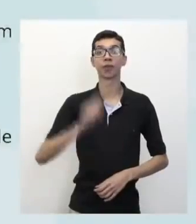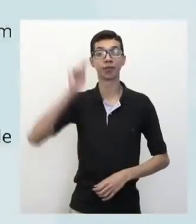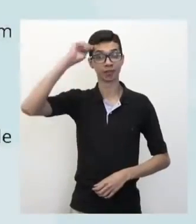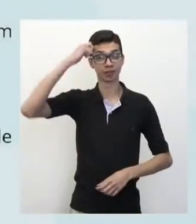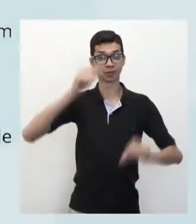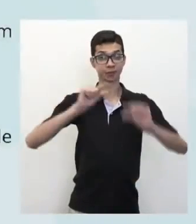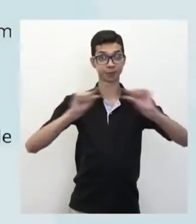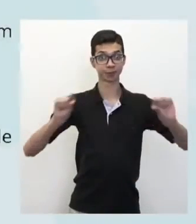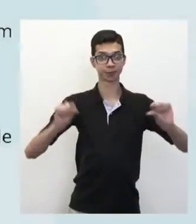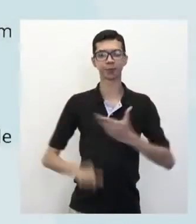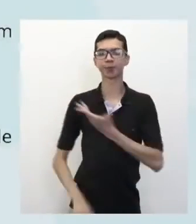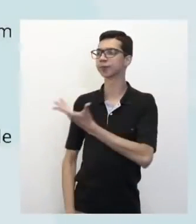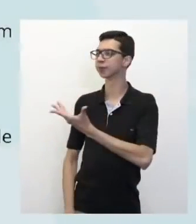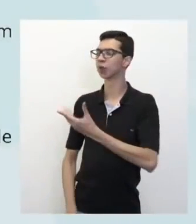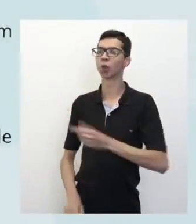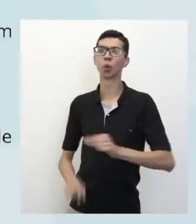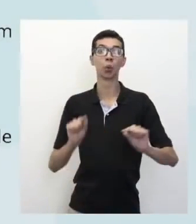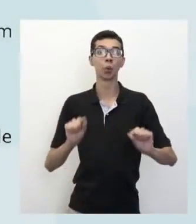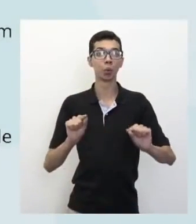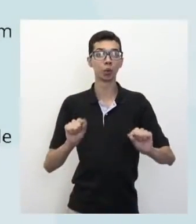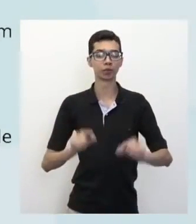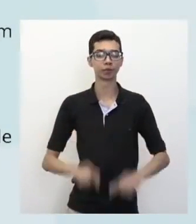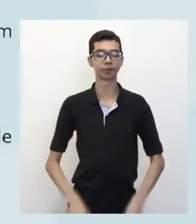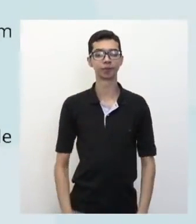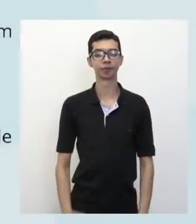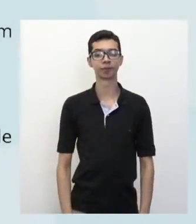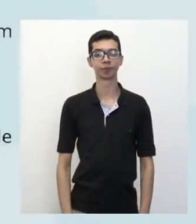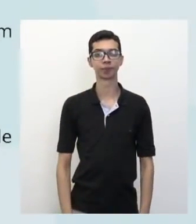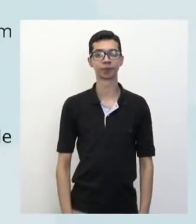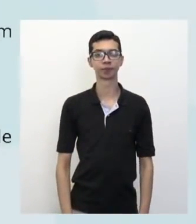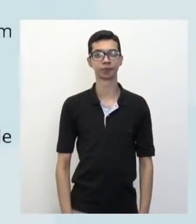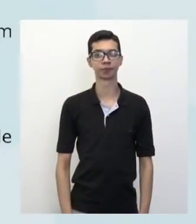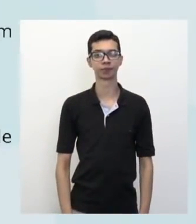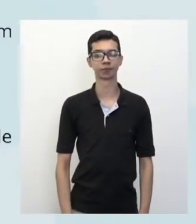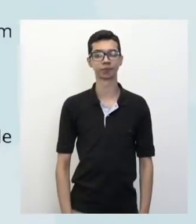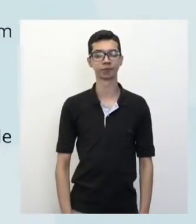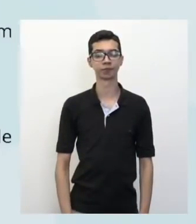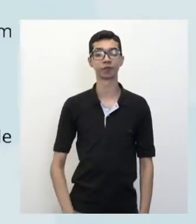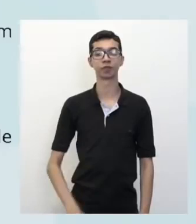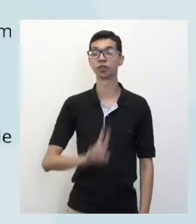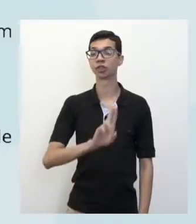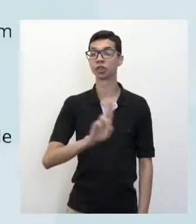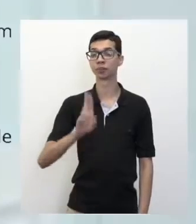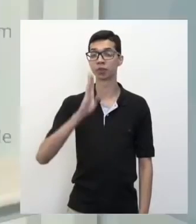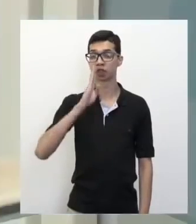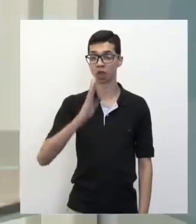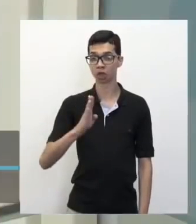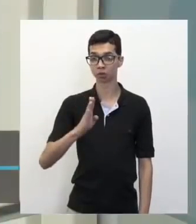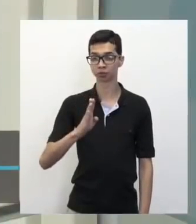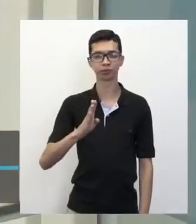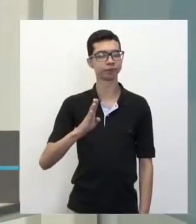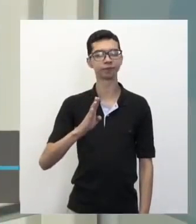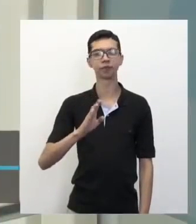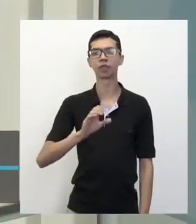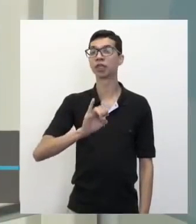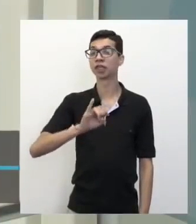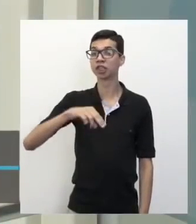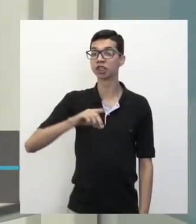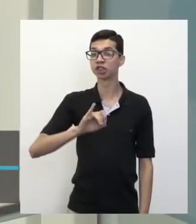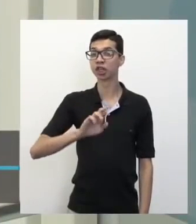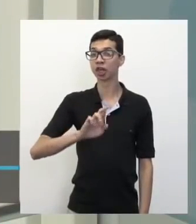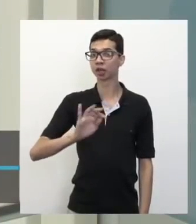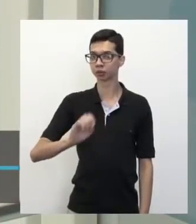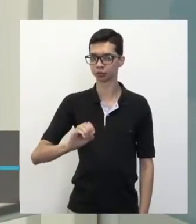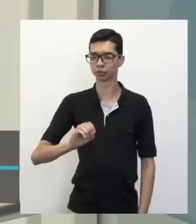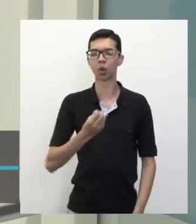exemplo de discurso direto, indireto ou indireto livre. Então, olha só. O direto é